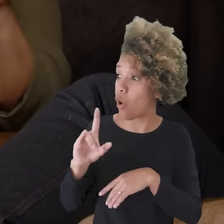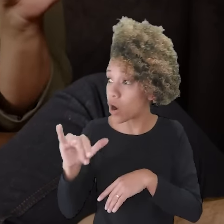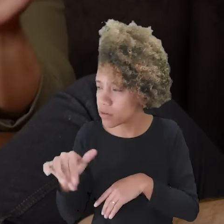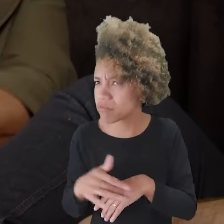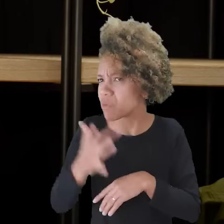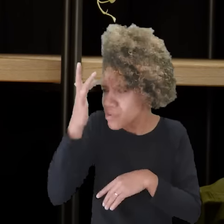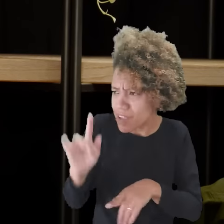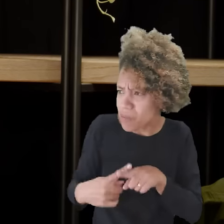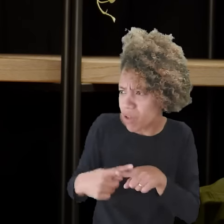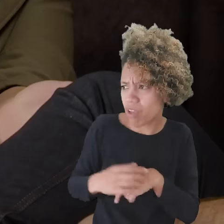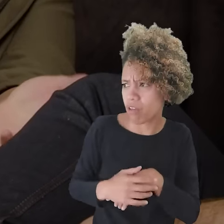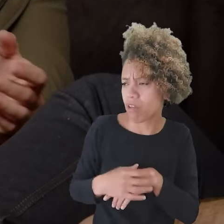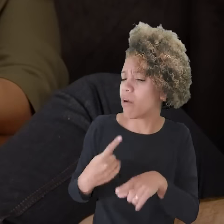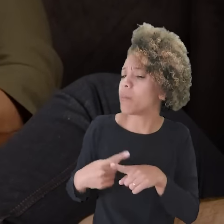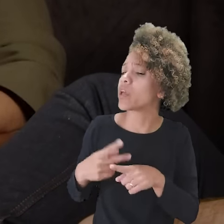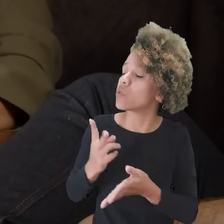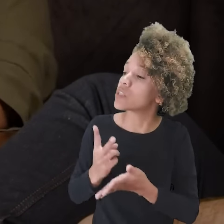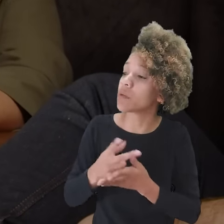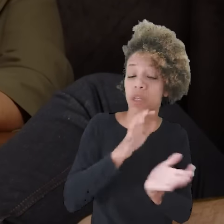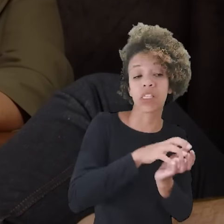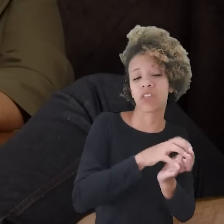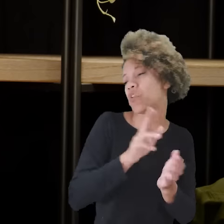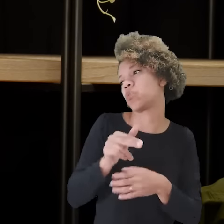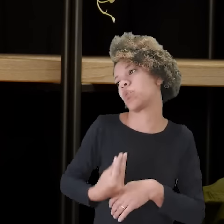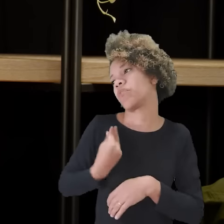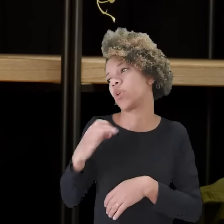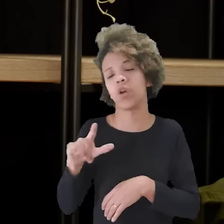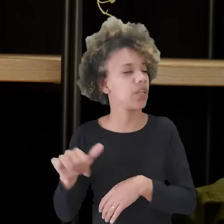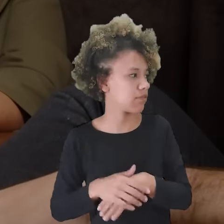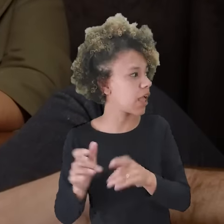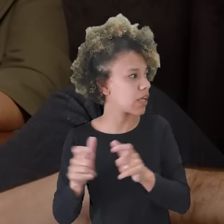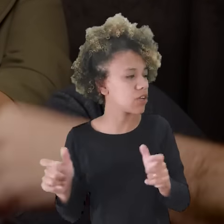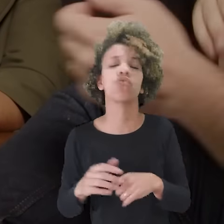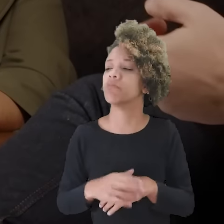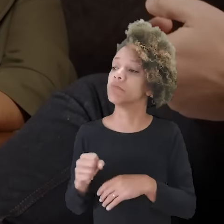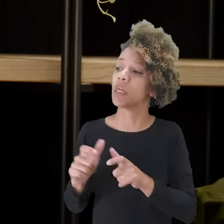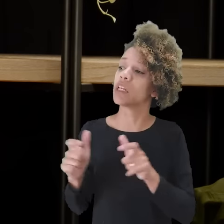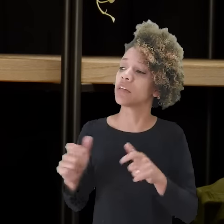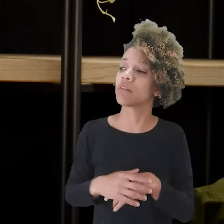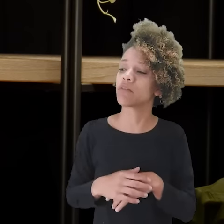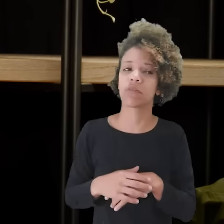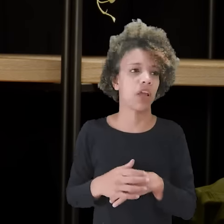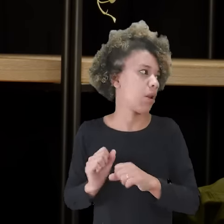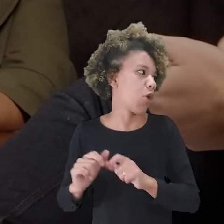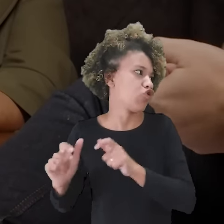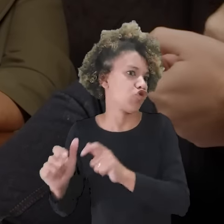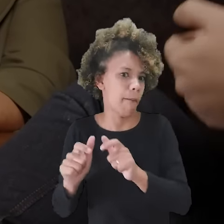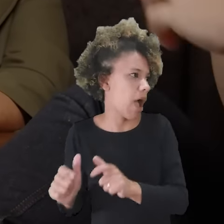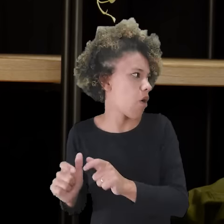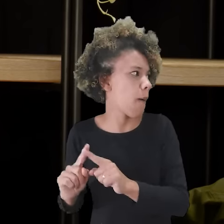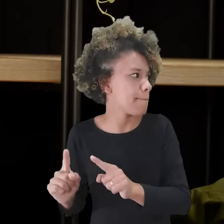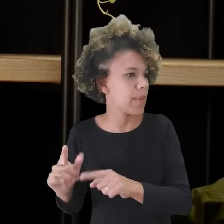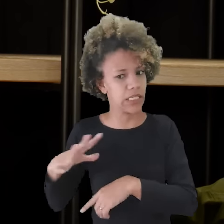eu não sei porquê porque eu sempre fui do Recife eu nunca morei em Olinda tá em Olinda é grande Olinda é bem grande é o cara poderia falar que ele mora num bairro poderia